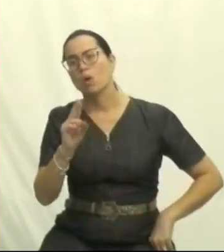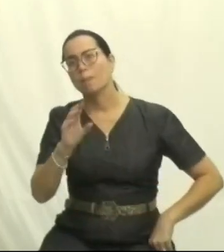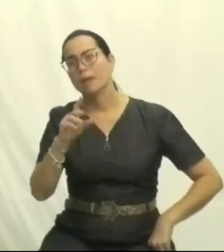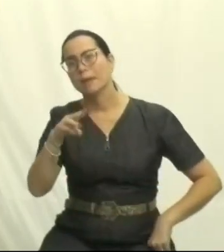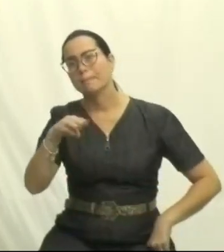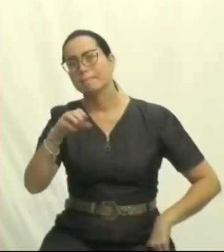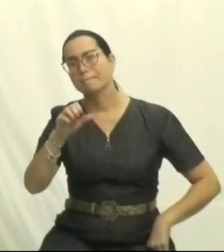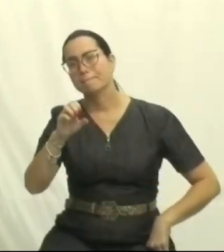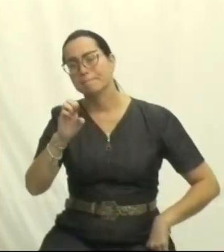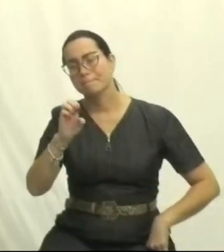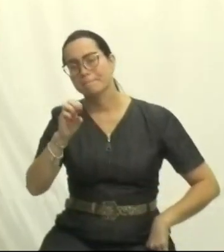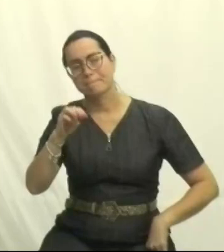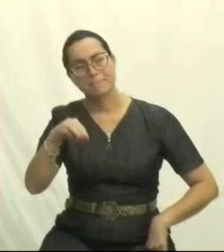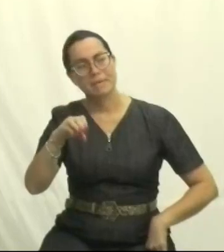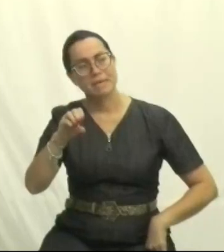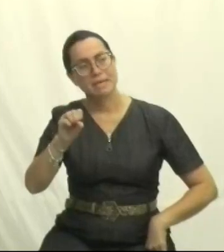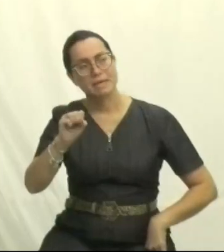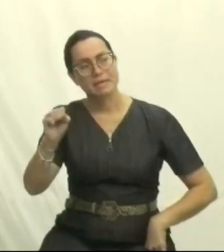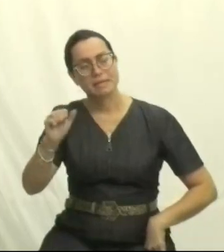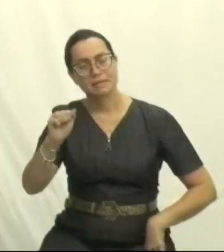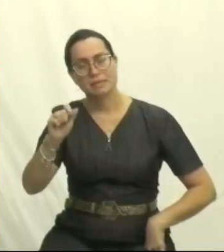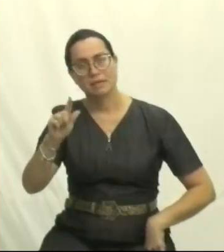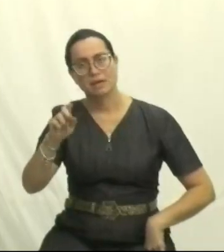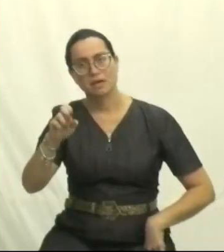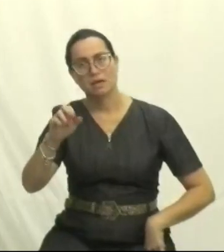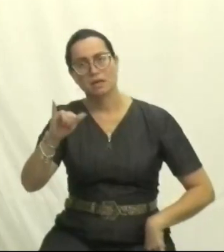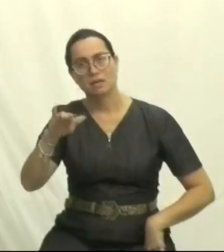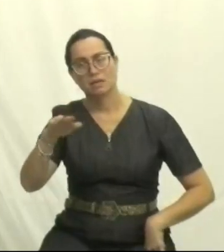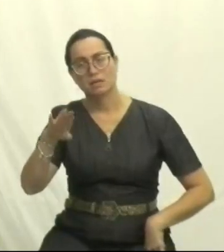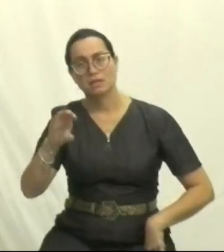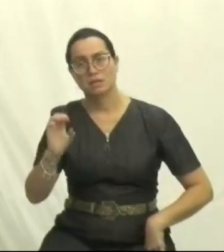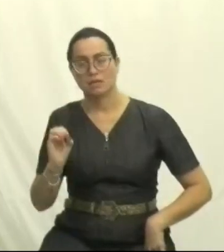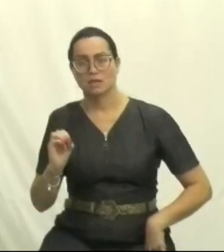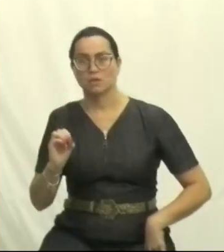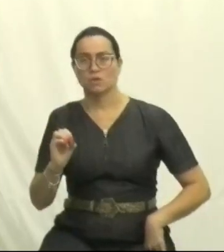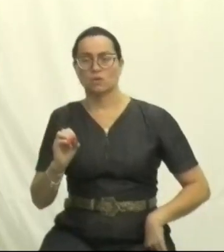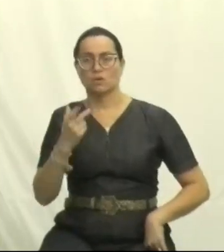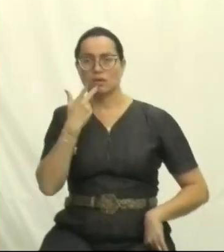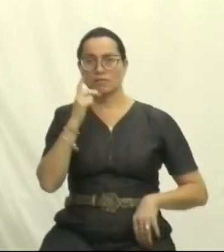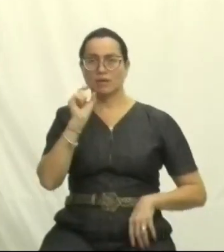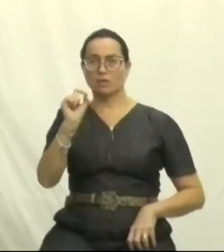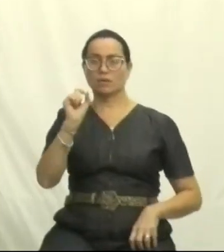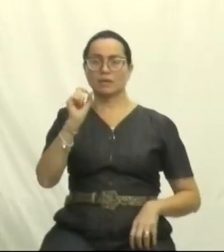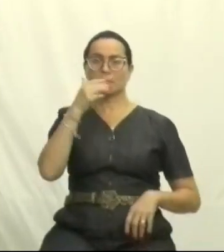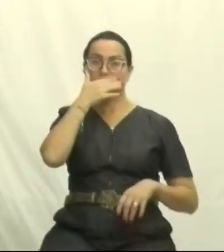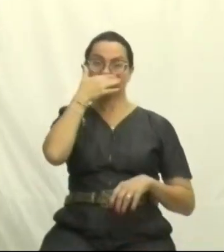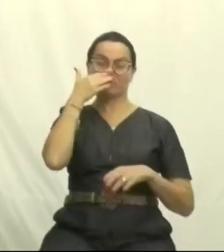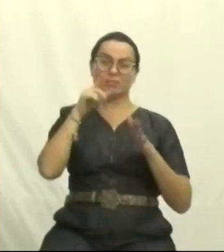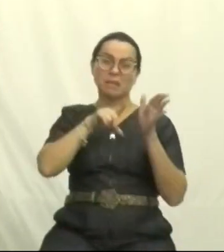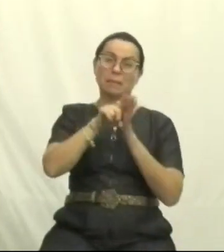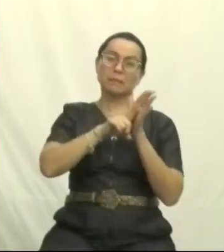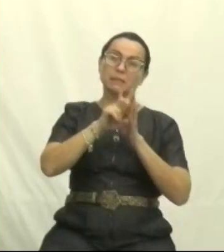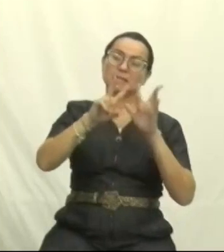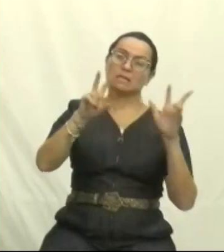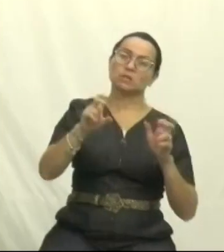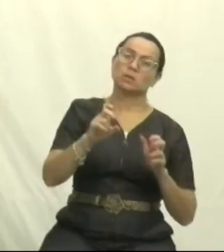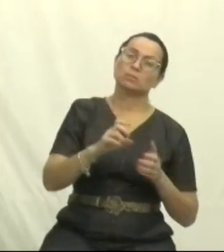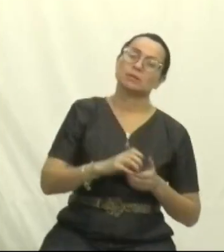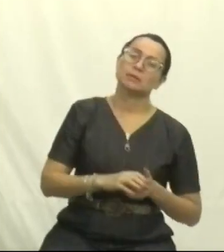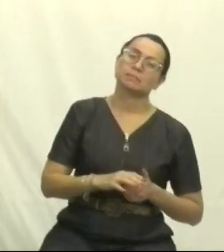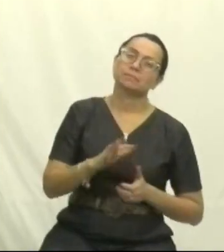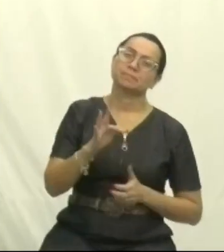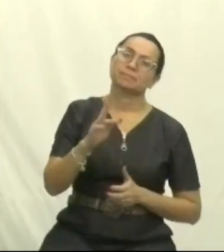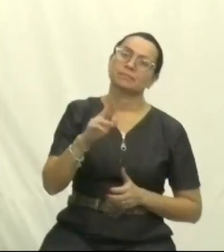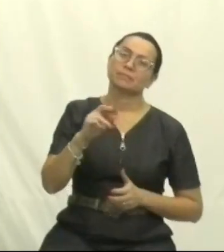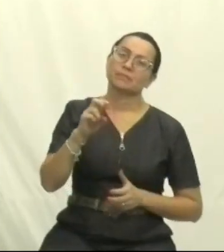também abomino, né? Essa operação investiga possíveis fraudes em contratos de prestação de serviços na mesma área, coleta de